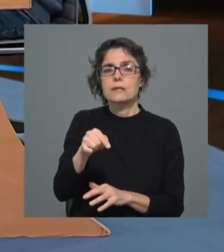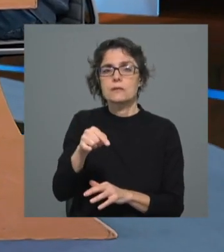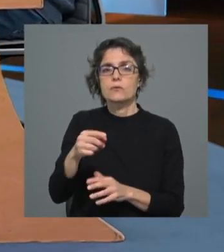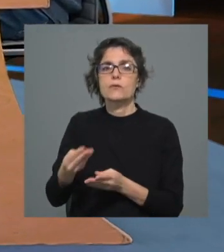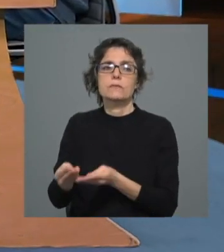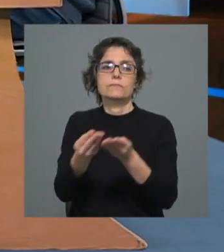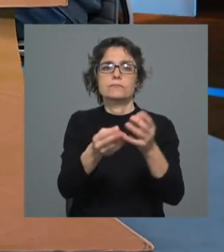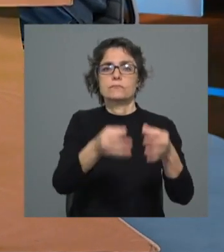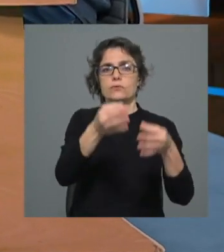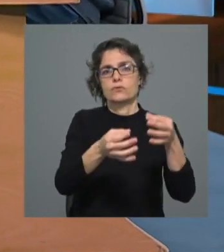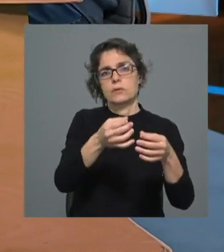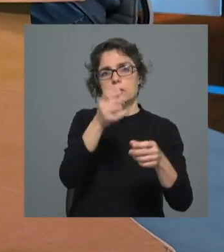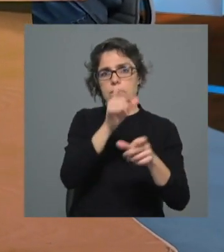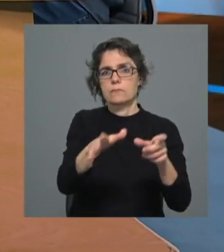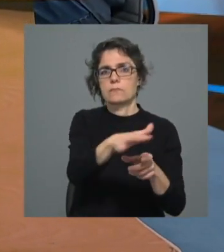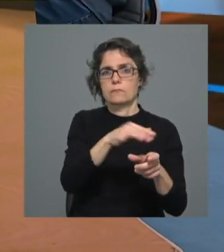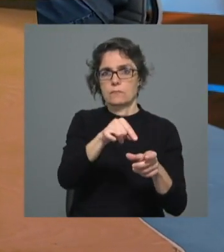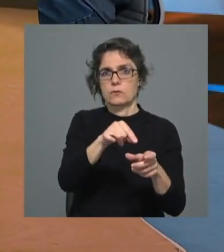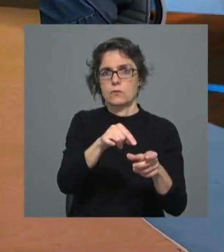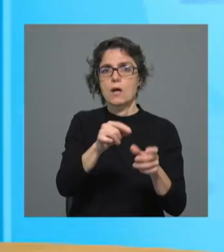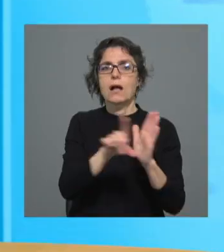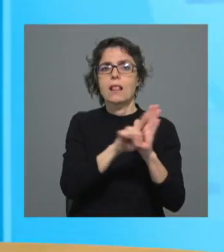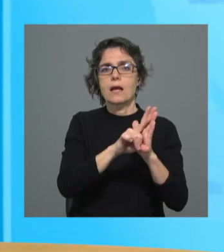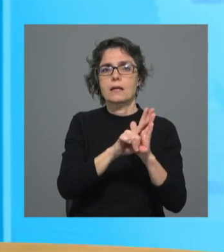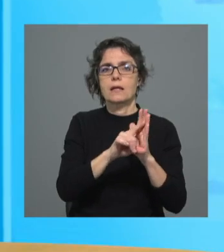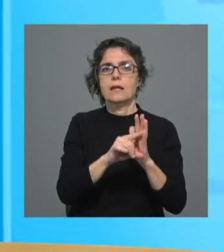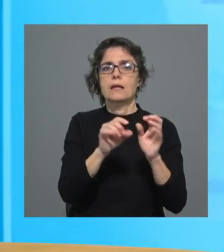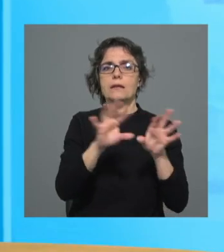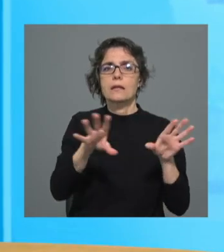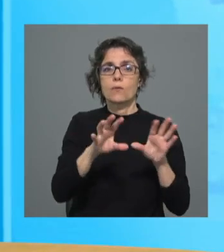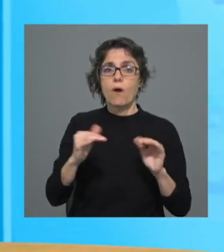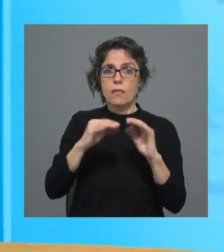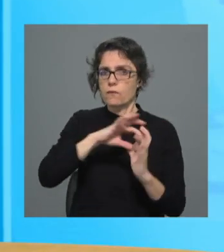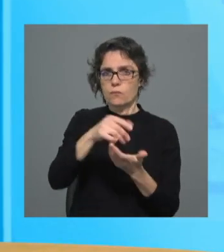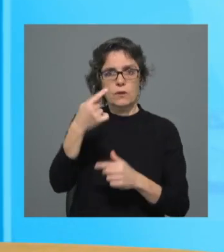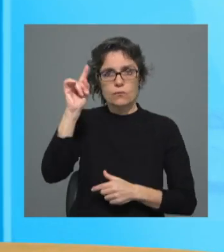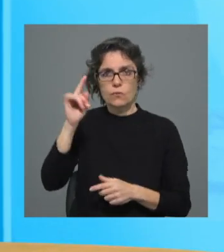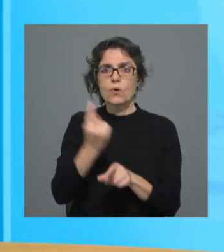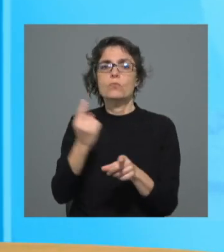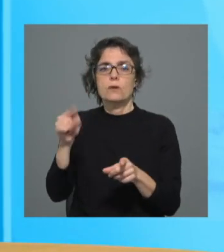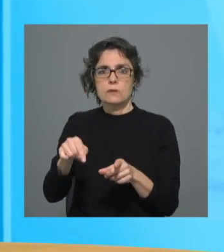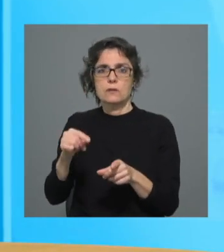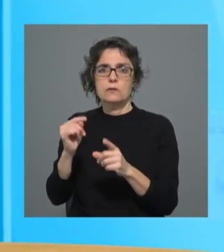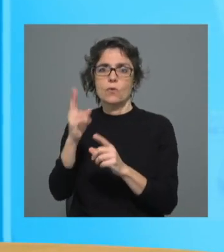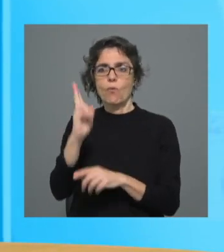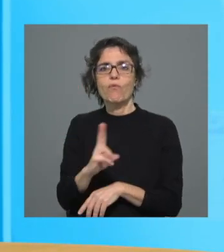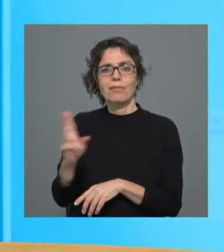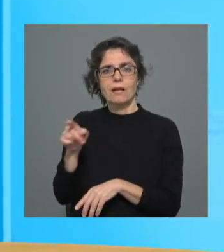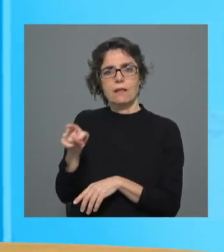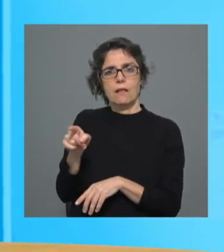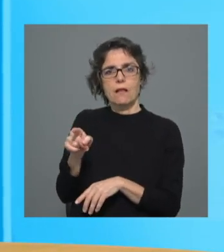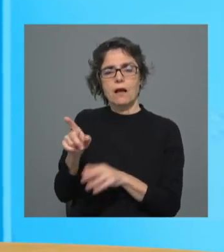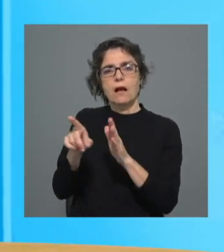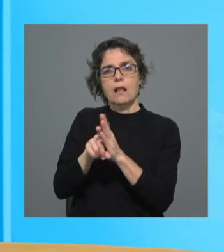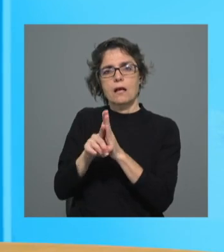Essa legislação não é igual em todo o mundo, por isso é que o Vaticano tem adendas, porque não escreve só para Portugal. No caso